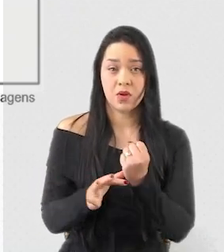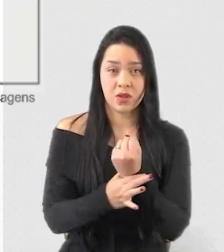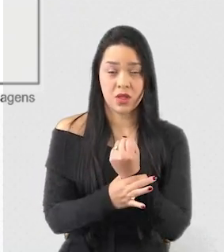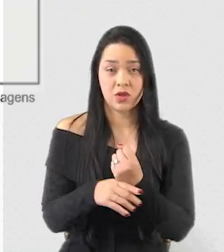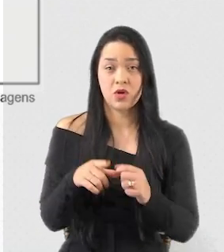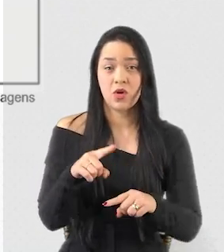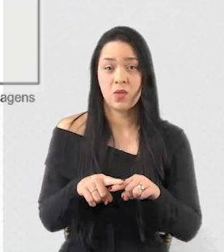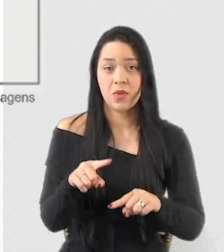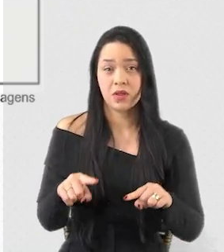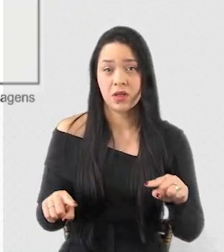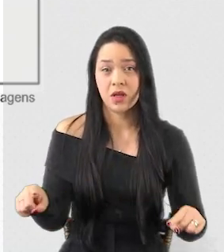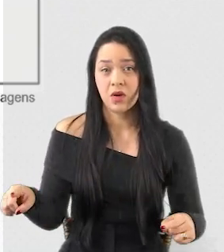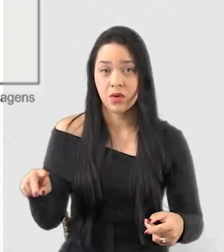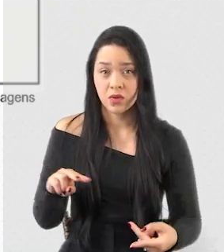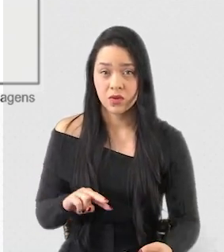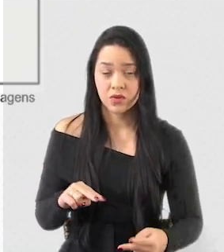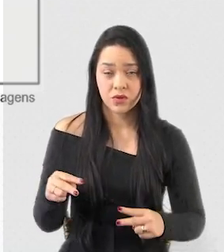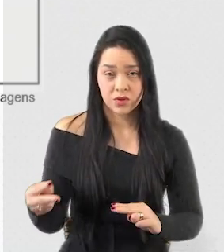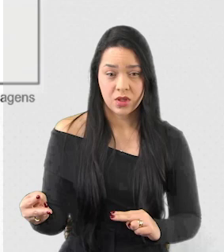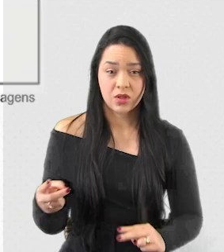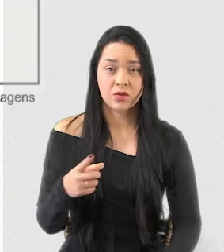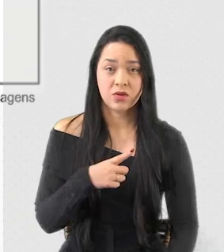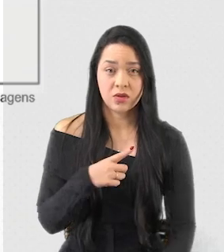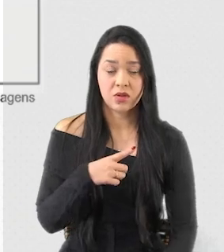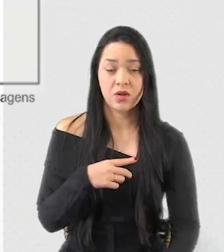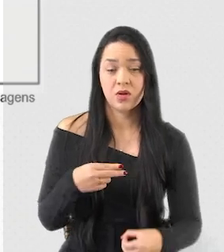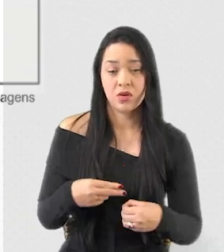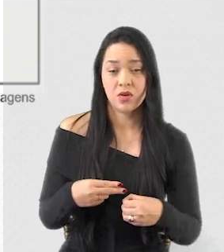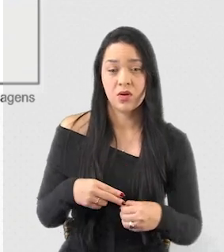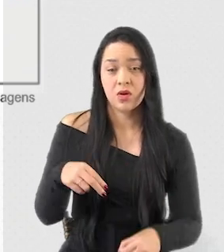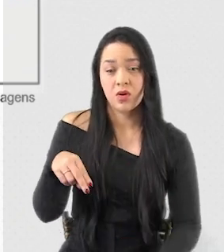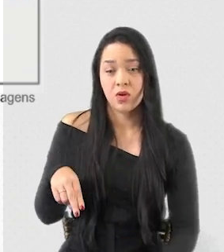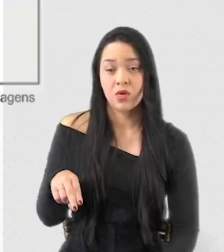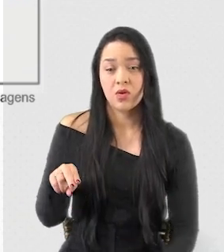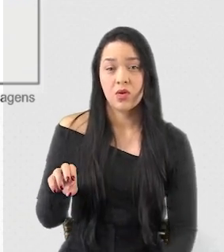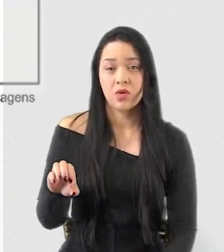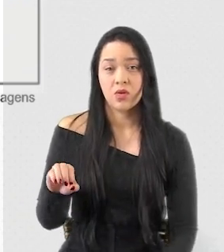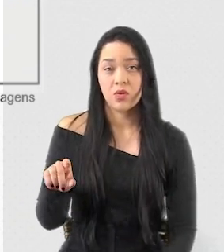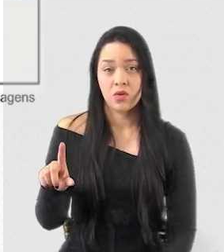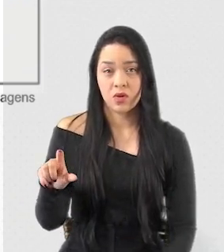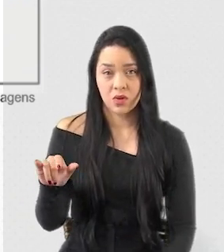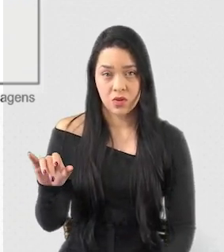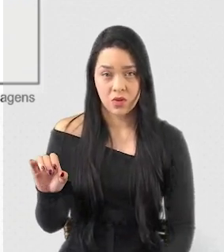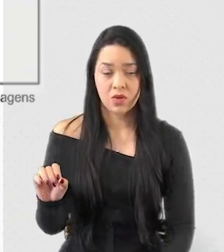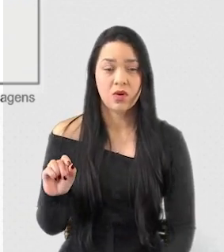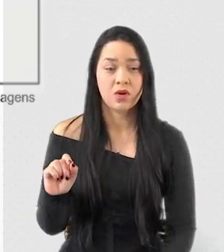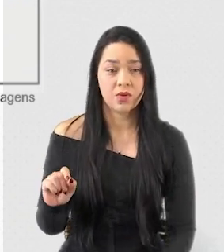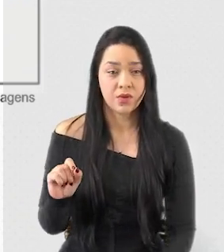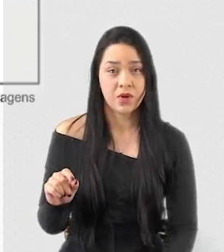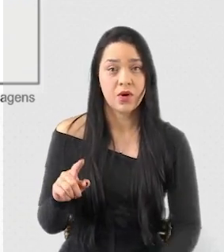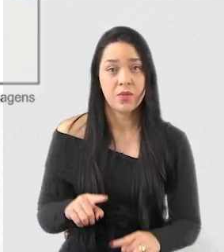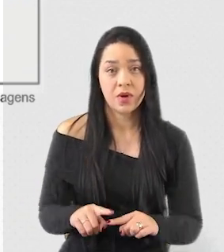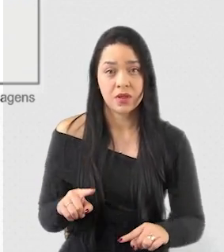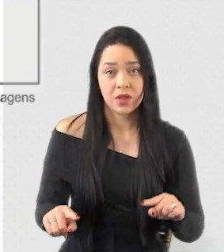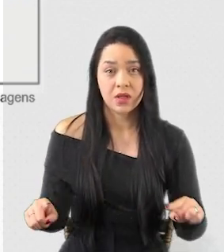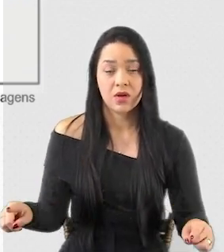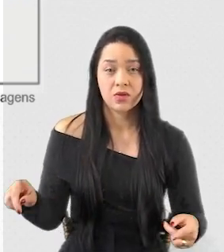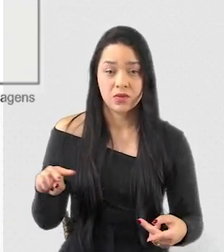material genético, né? Que protege ali o nucleolo, tá? A cromatina, que é o material